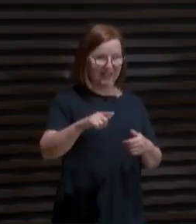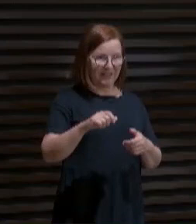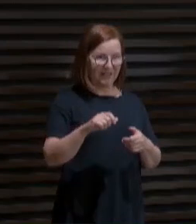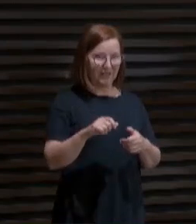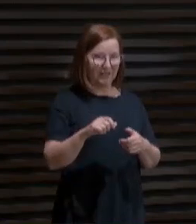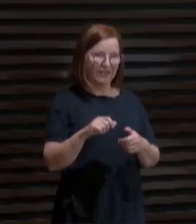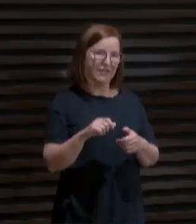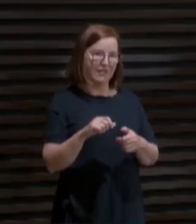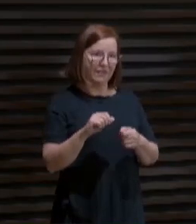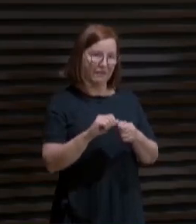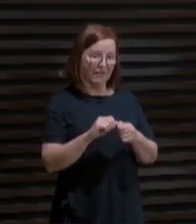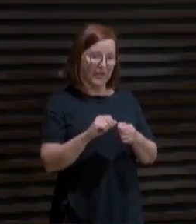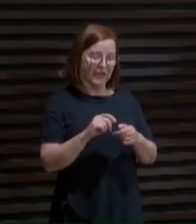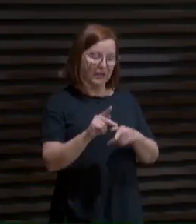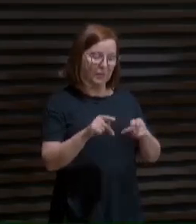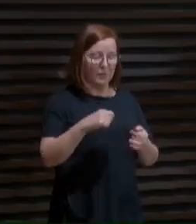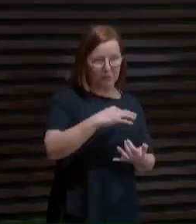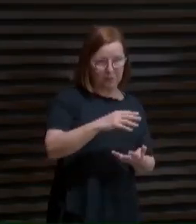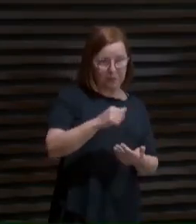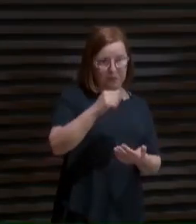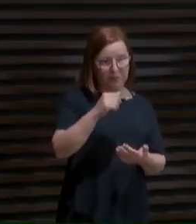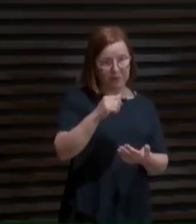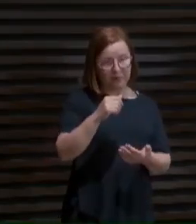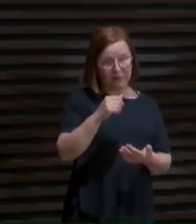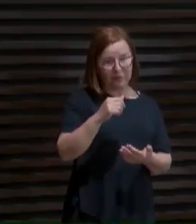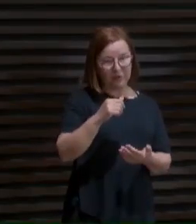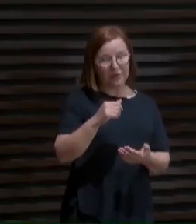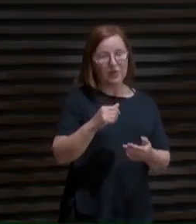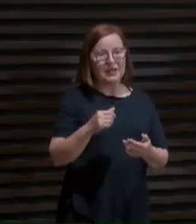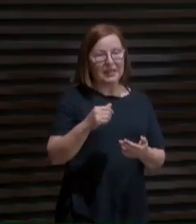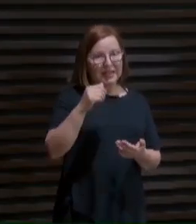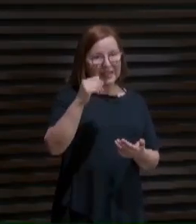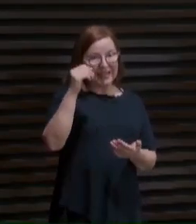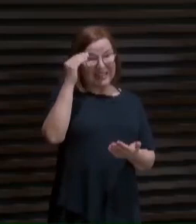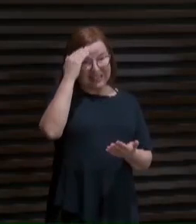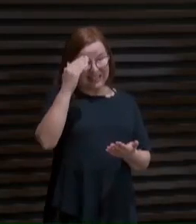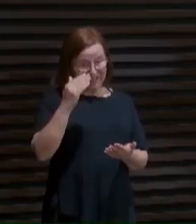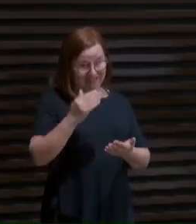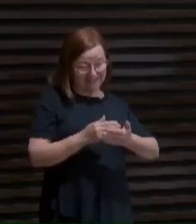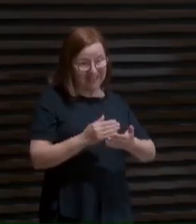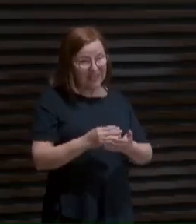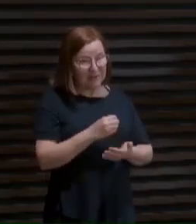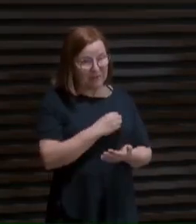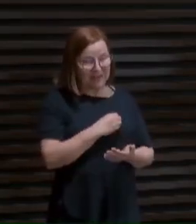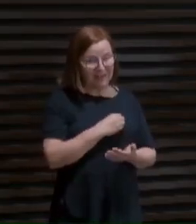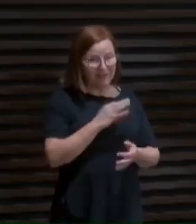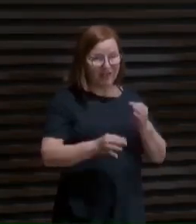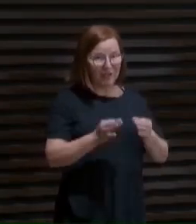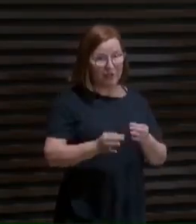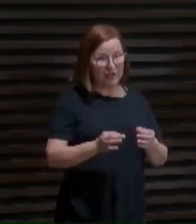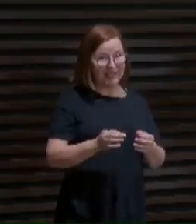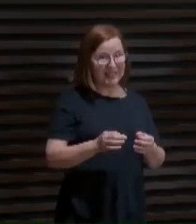mundo do pecado, da justiça e do juízo. E aí ele explica do pecado, porque